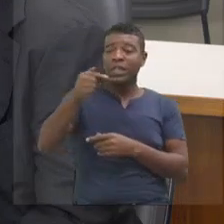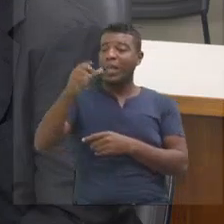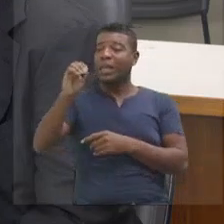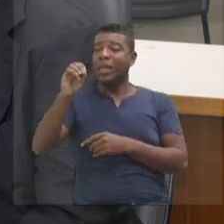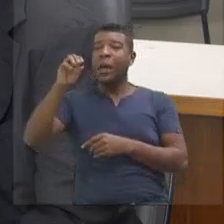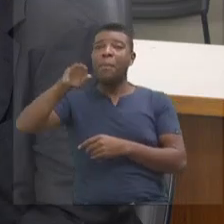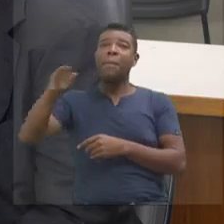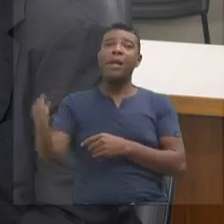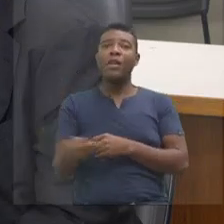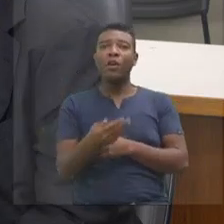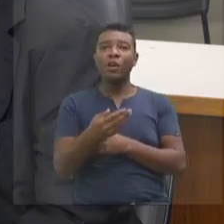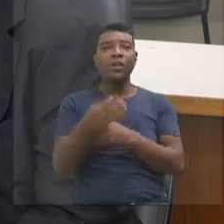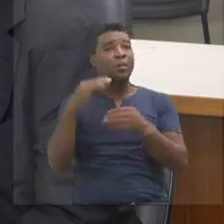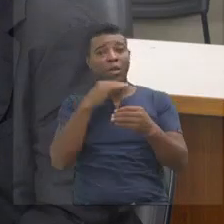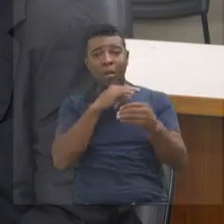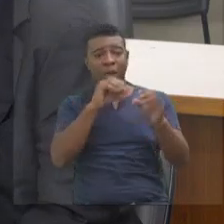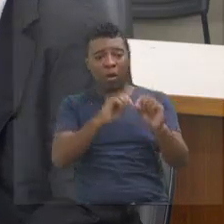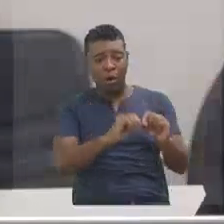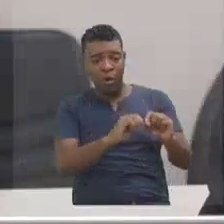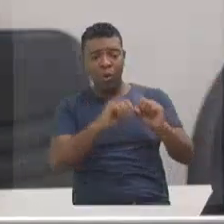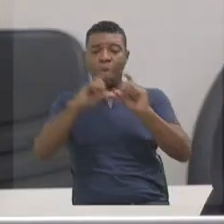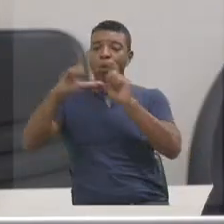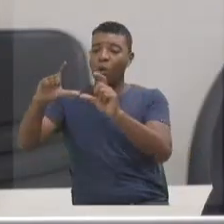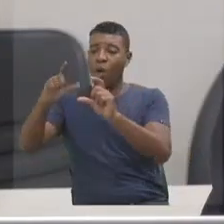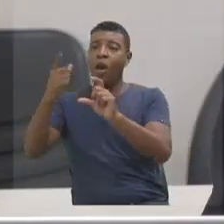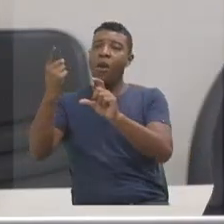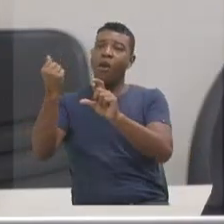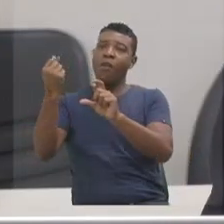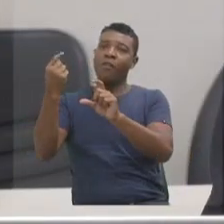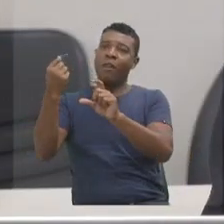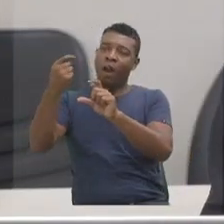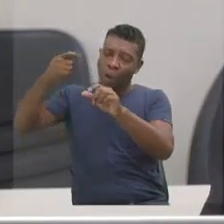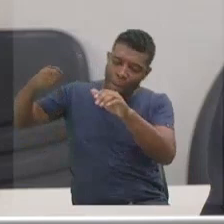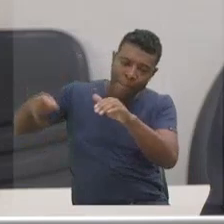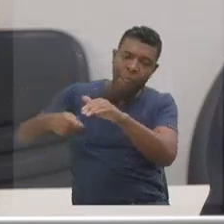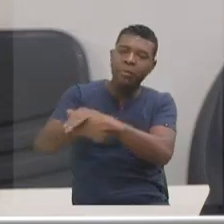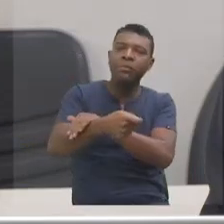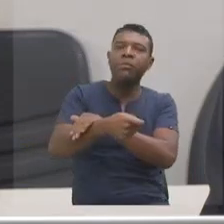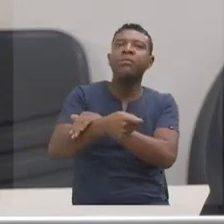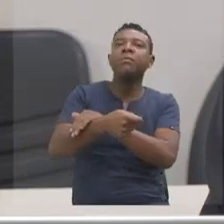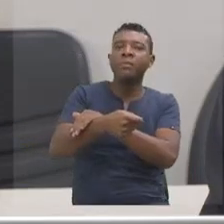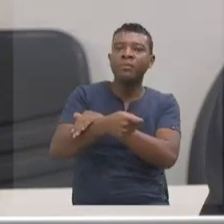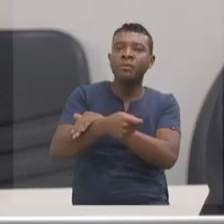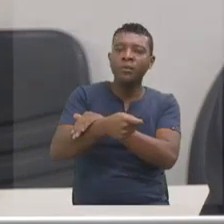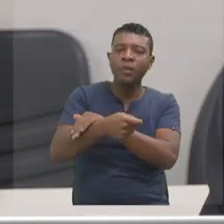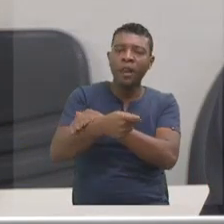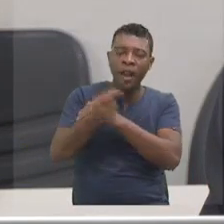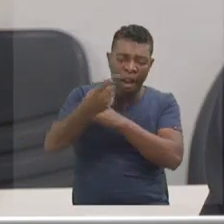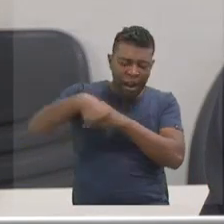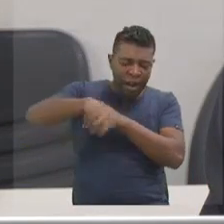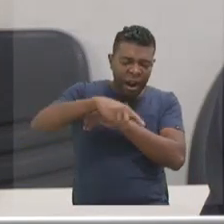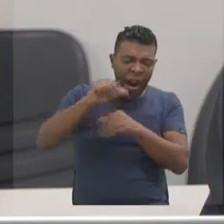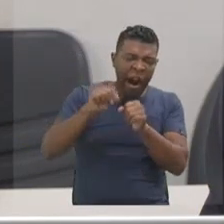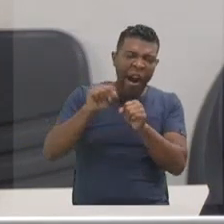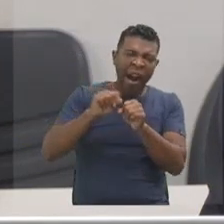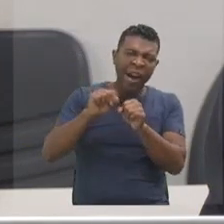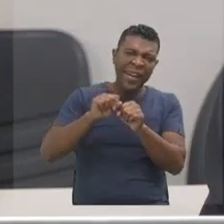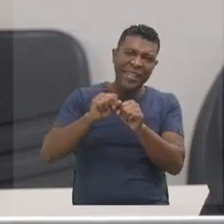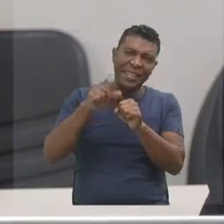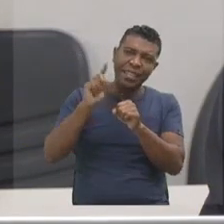é um acresce muito grande de recurso financeiro e a gente também vem com os financiamentos